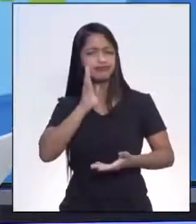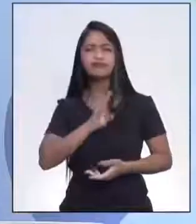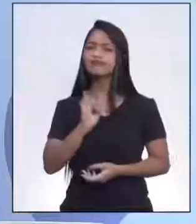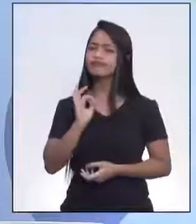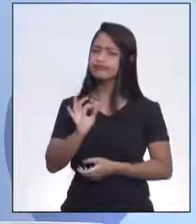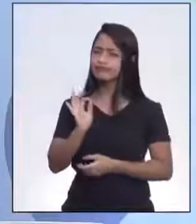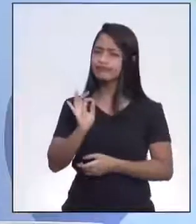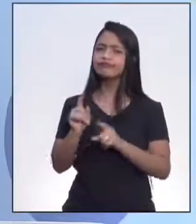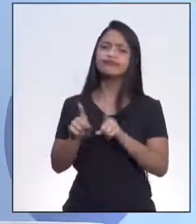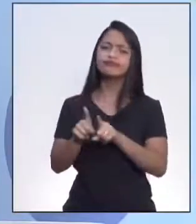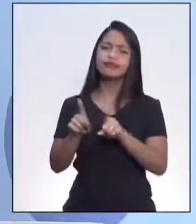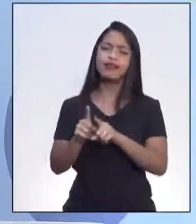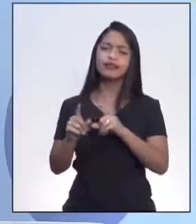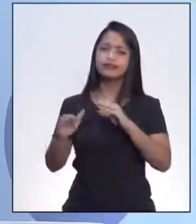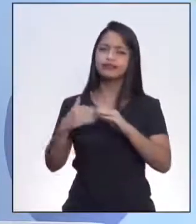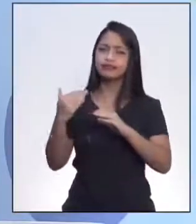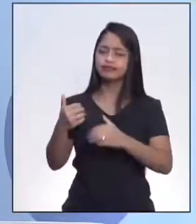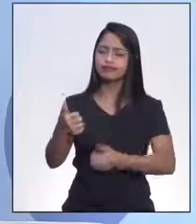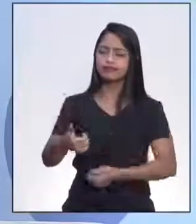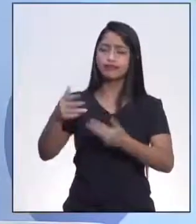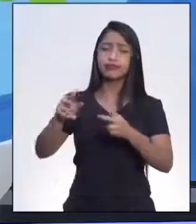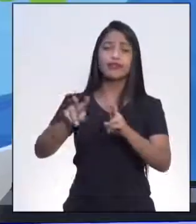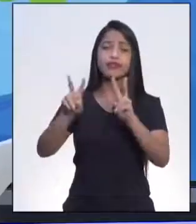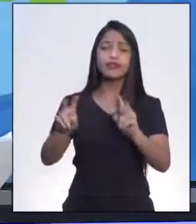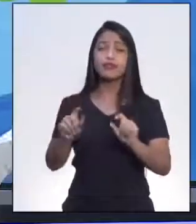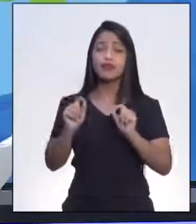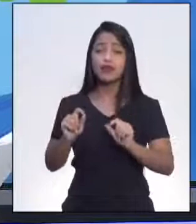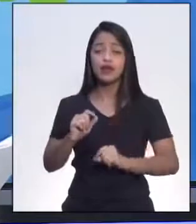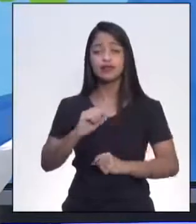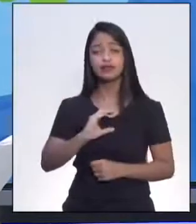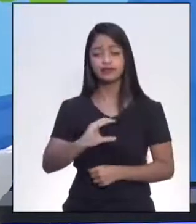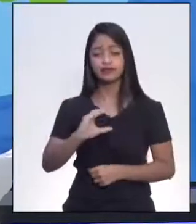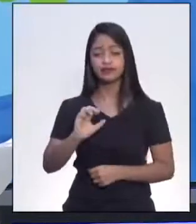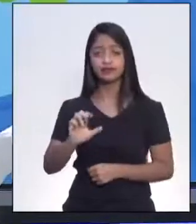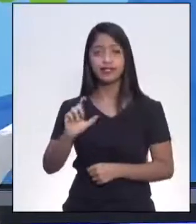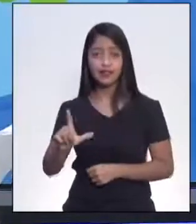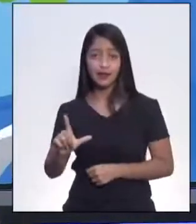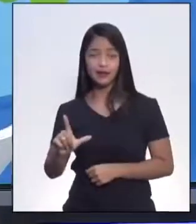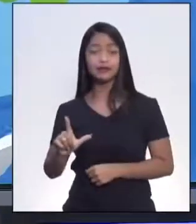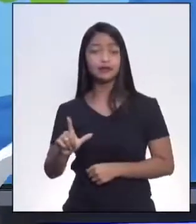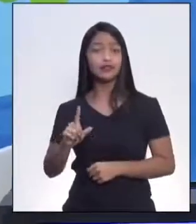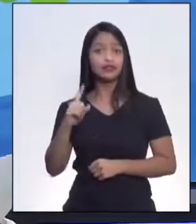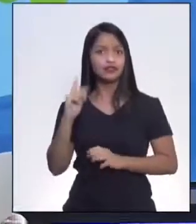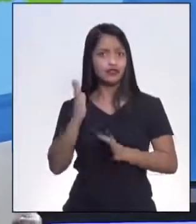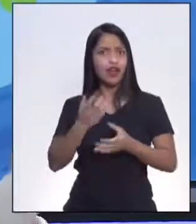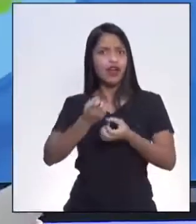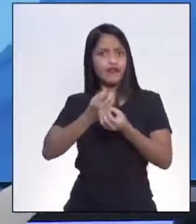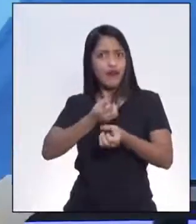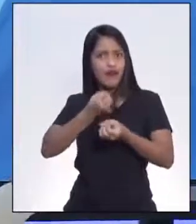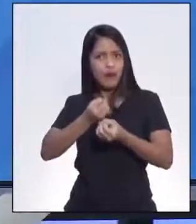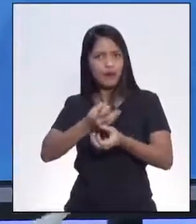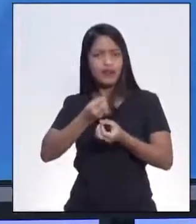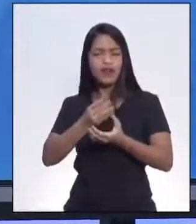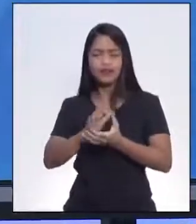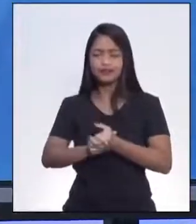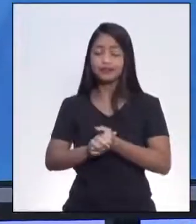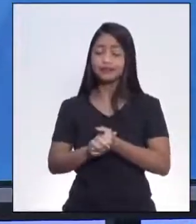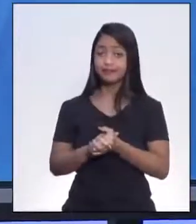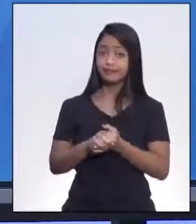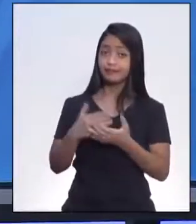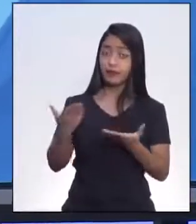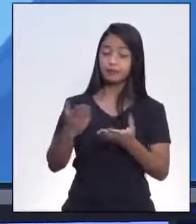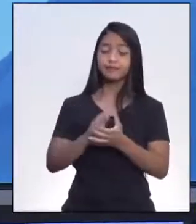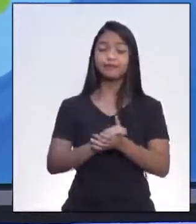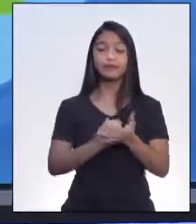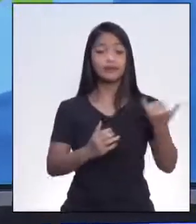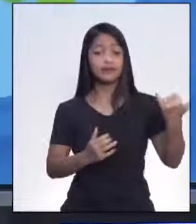contribuindo também, falando até sobre o Centro de Línguas, né? Sobre o Centro de Línguas, dando informações, quem já faz e tal. Falando no Centro de Línguas, pediram